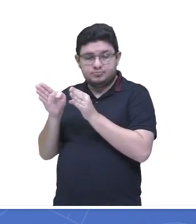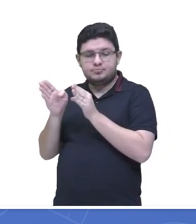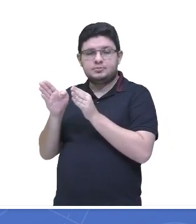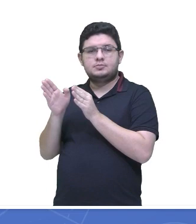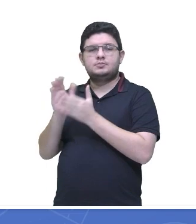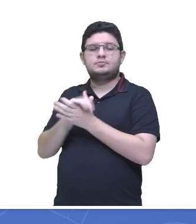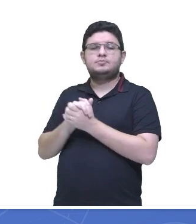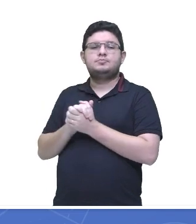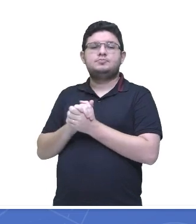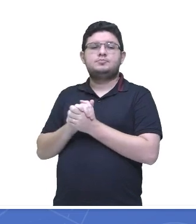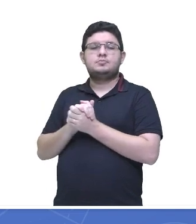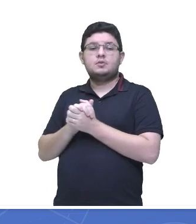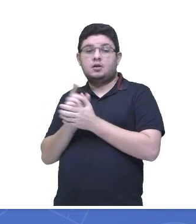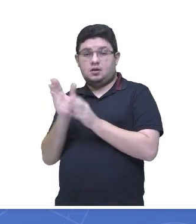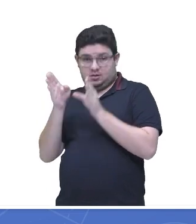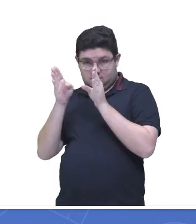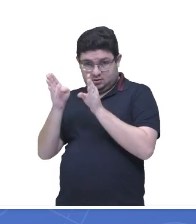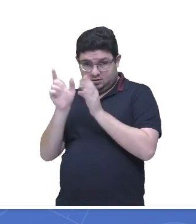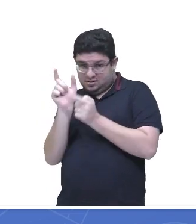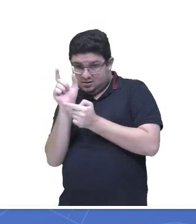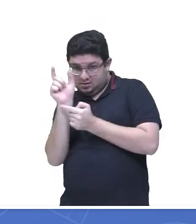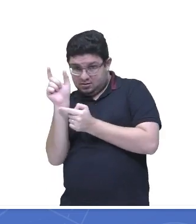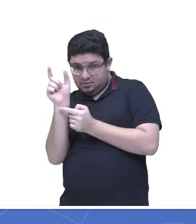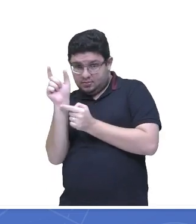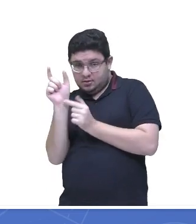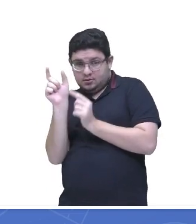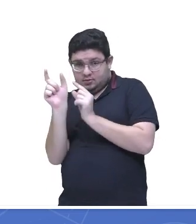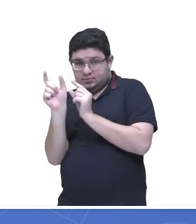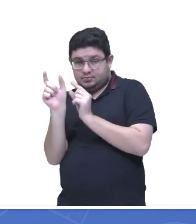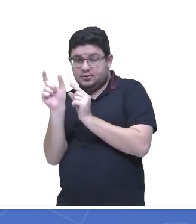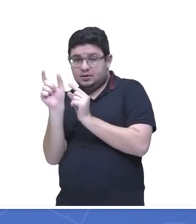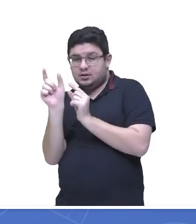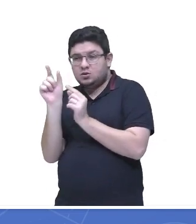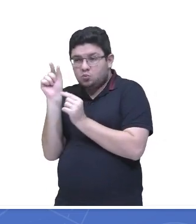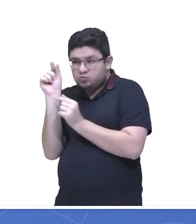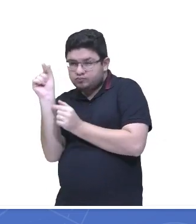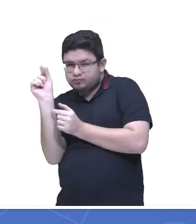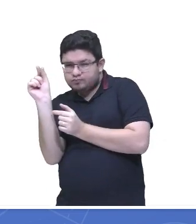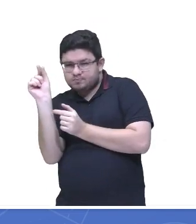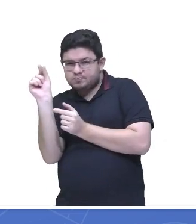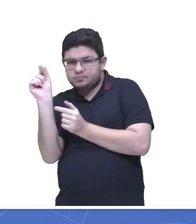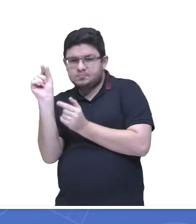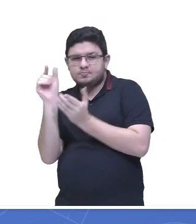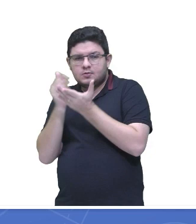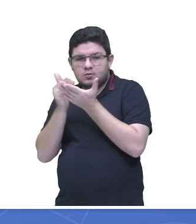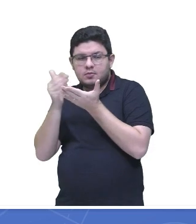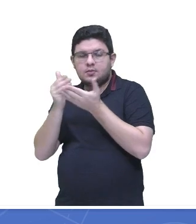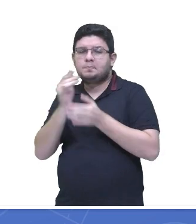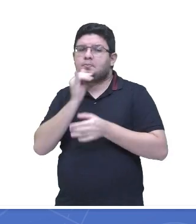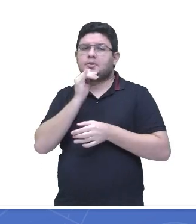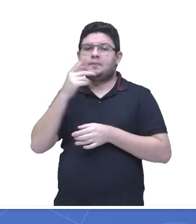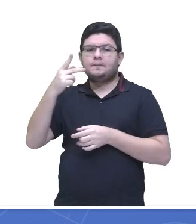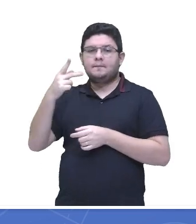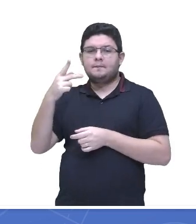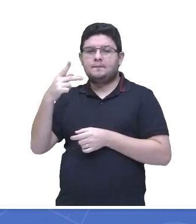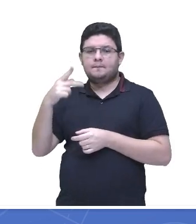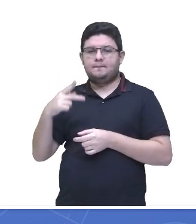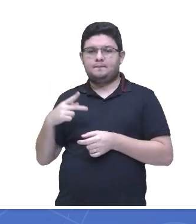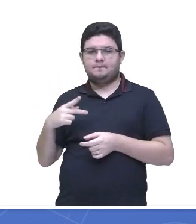original, raiz. Polite. Polite é uma outra palavra que eu vou acrescentar